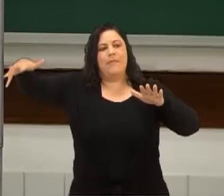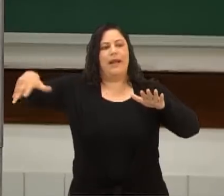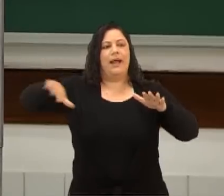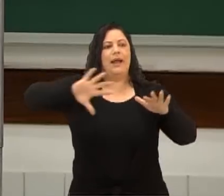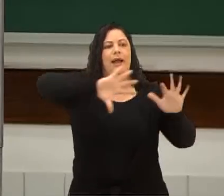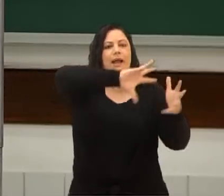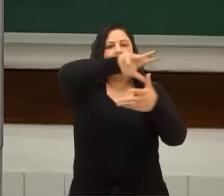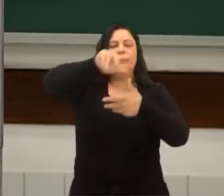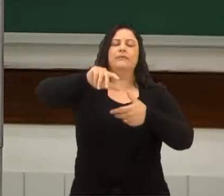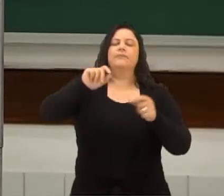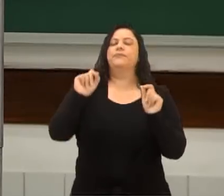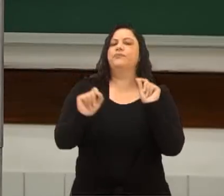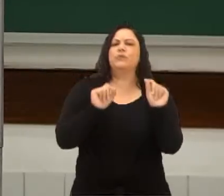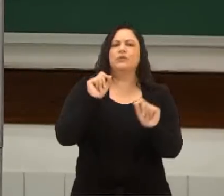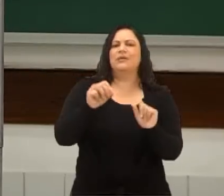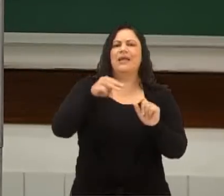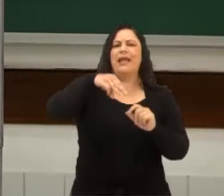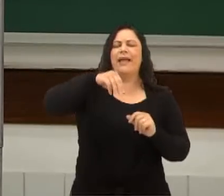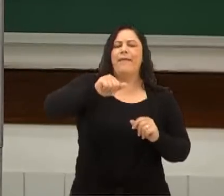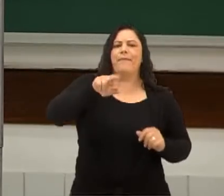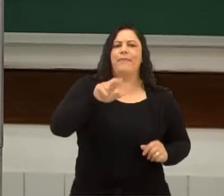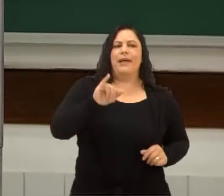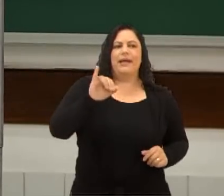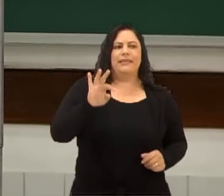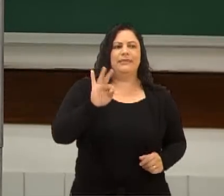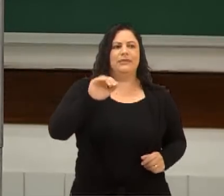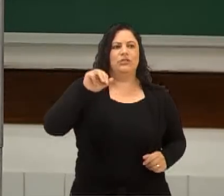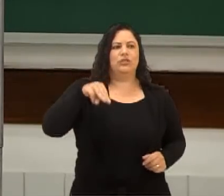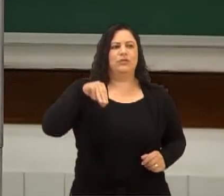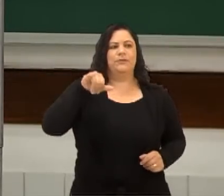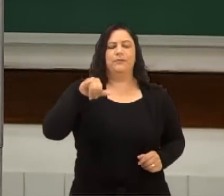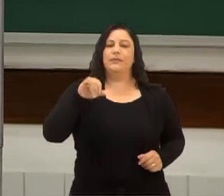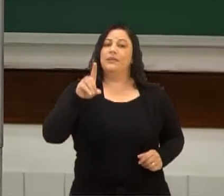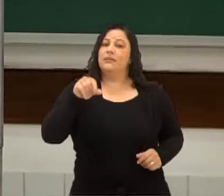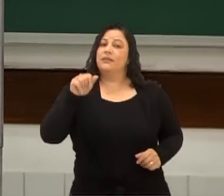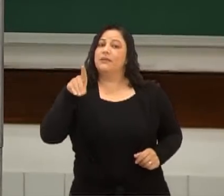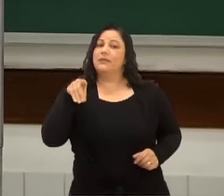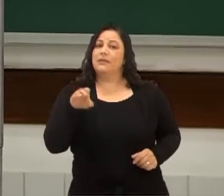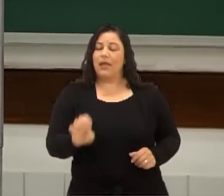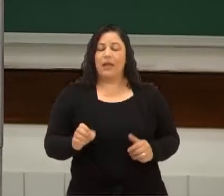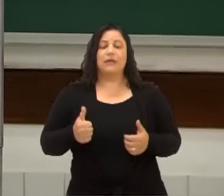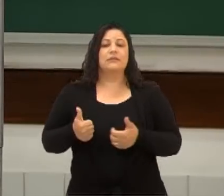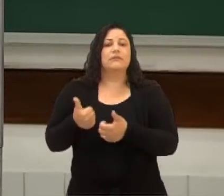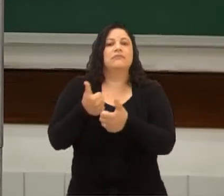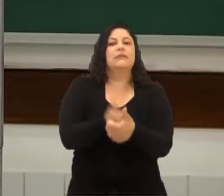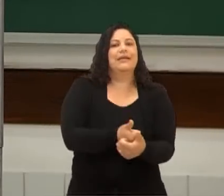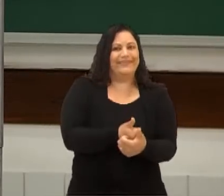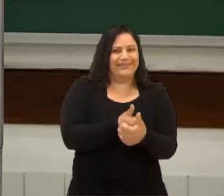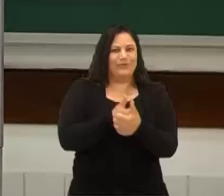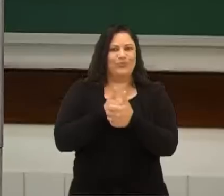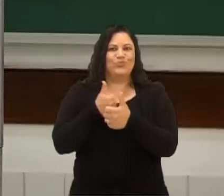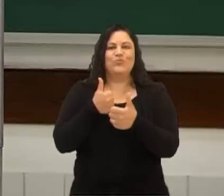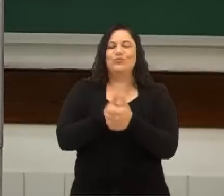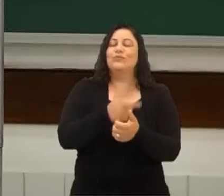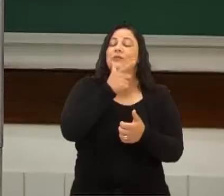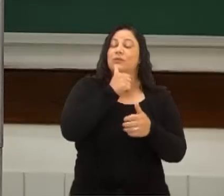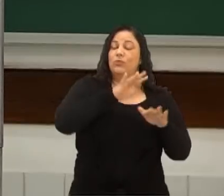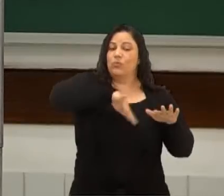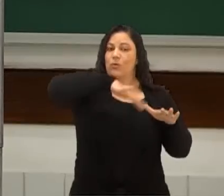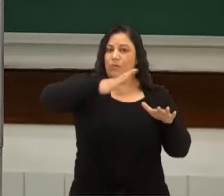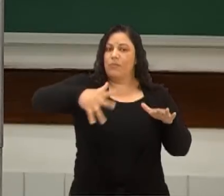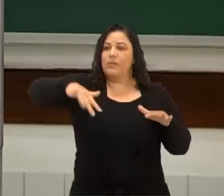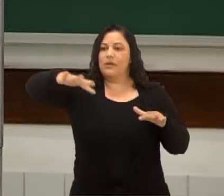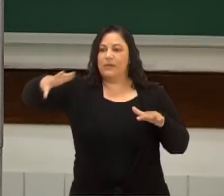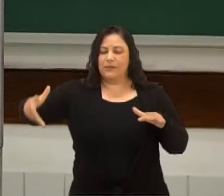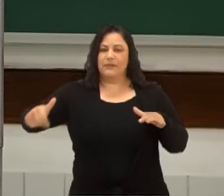seria maritimidade e continentalidade? Maritimidade é a proximidade com as áreas marinhas, com o mar. Então,